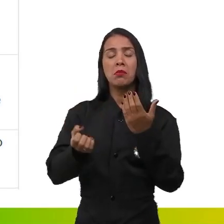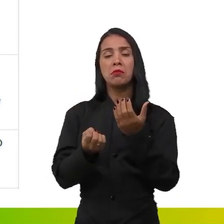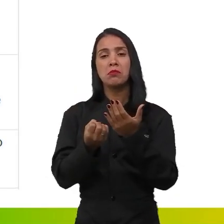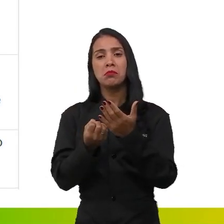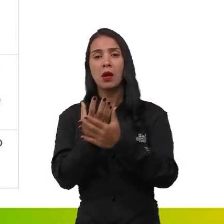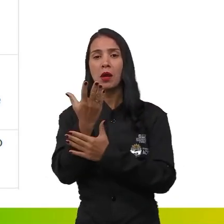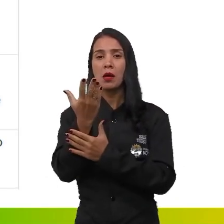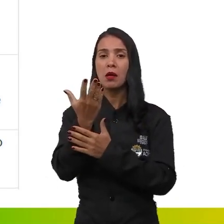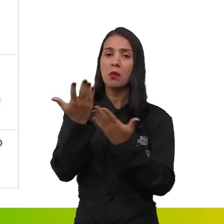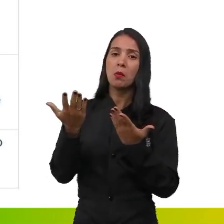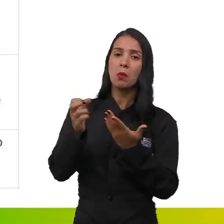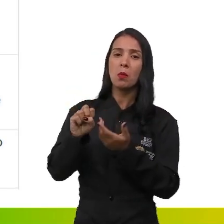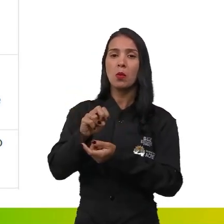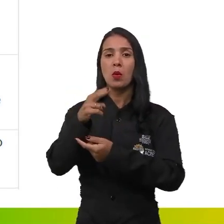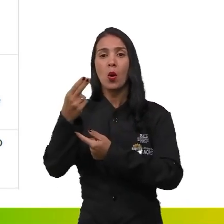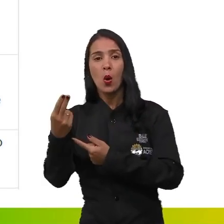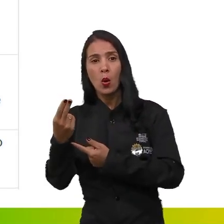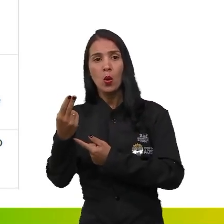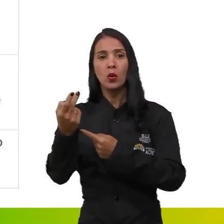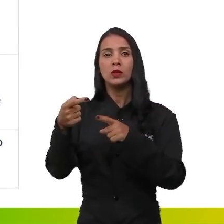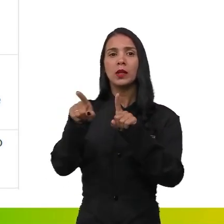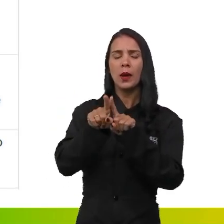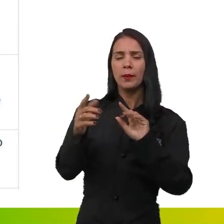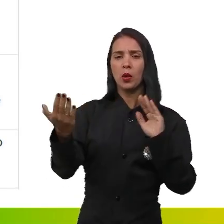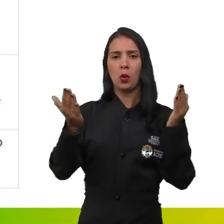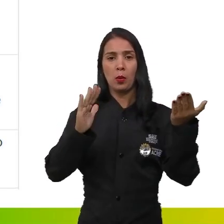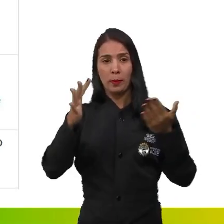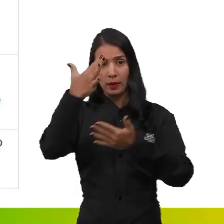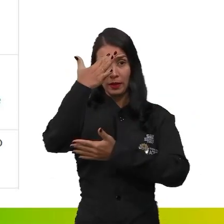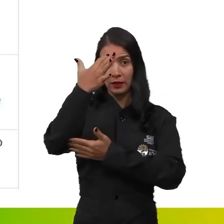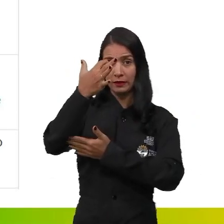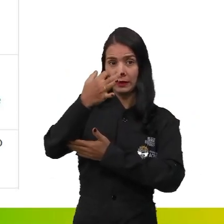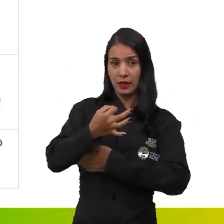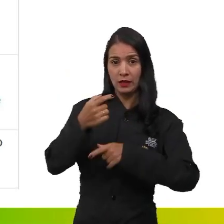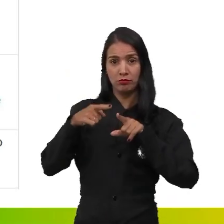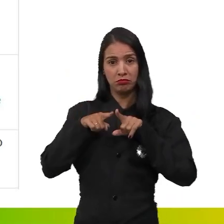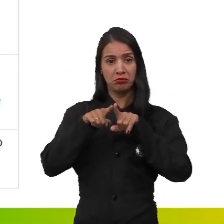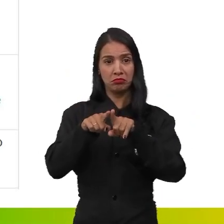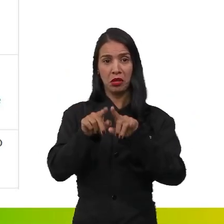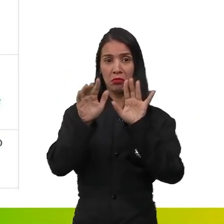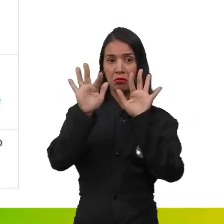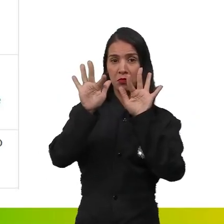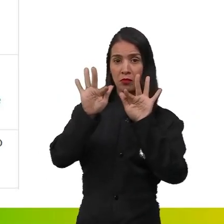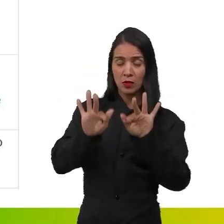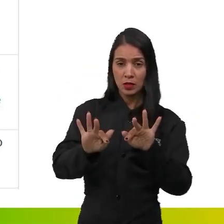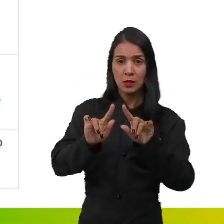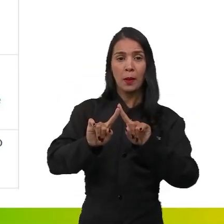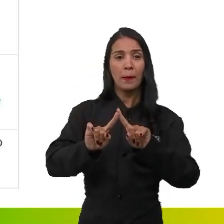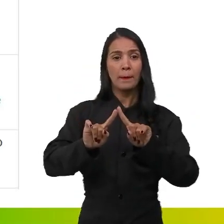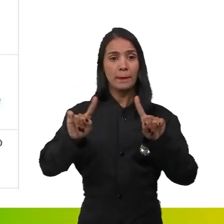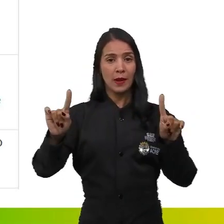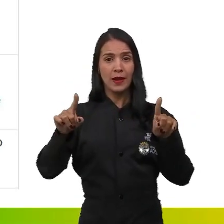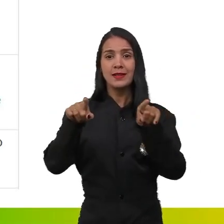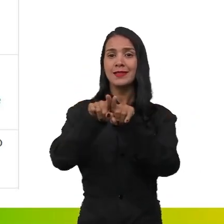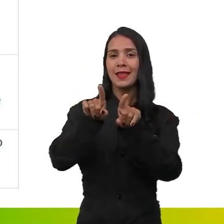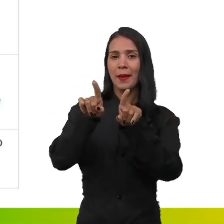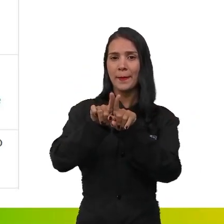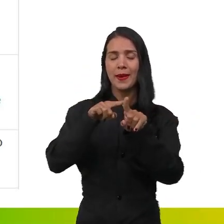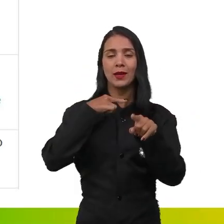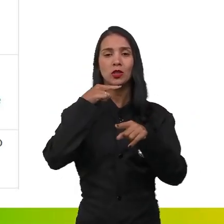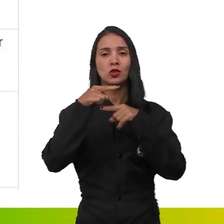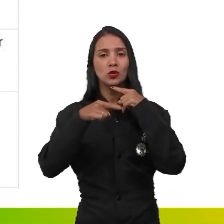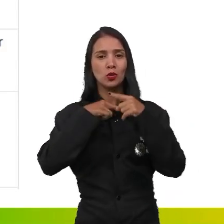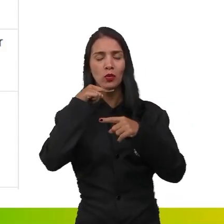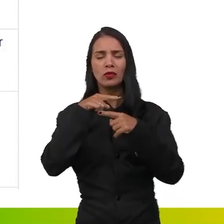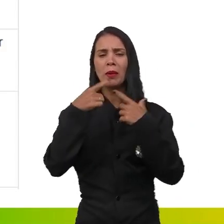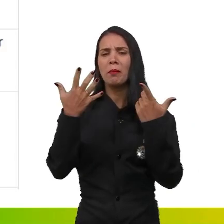aqui para vocês, como certeza, comparação, conformidade, tá? Conclusão, condição e dúvida. Por que que